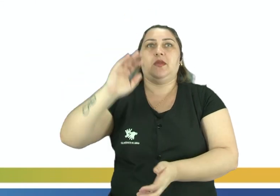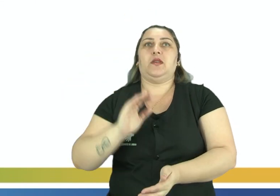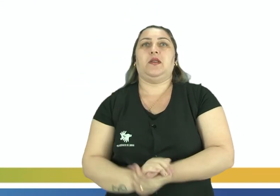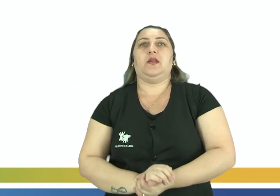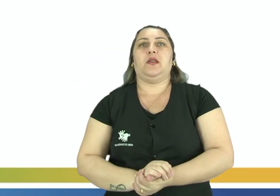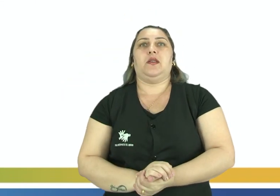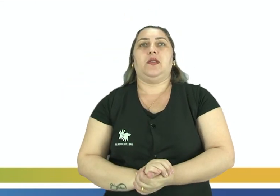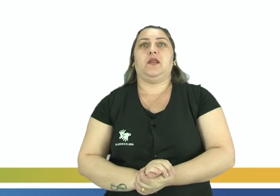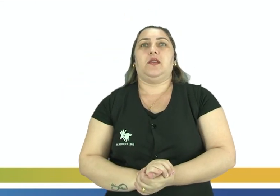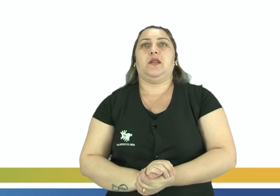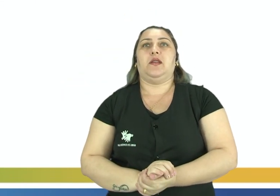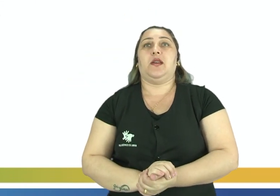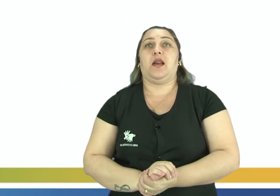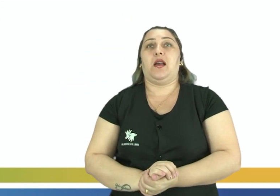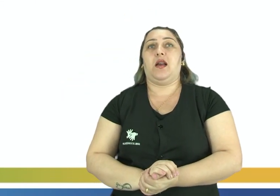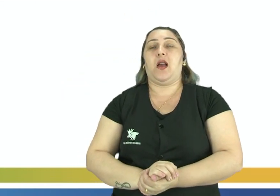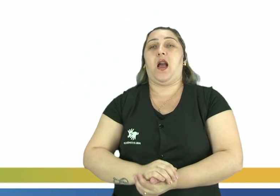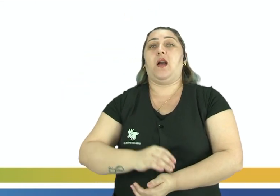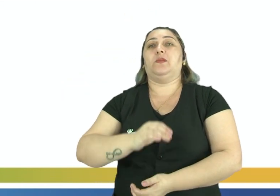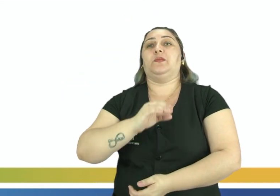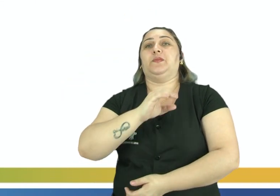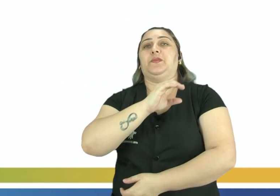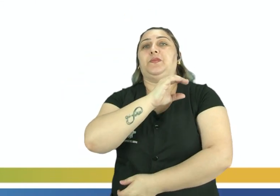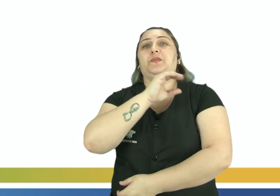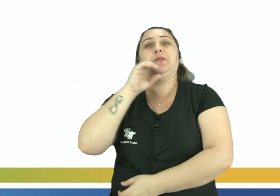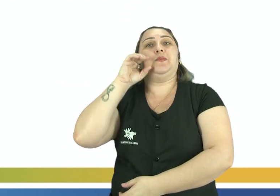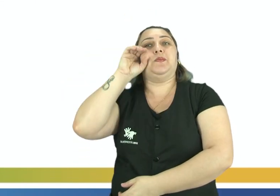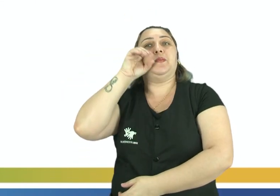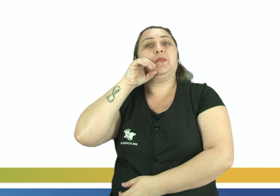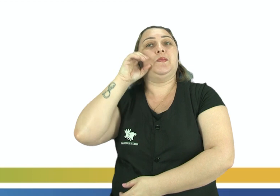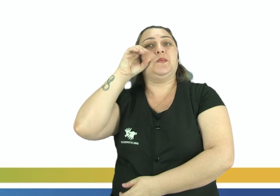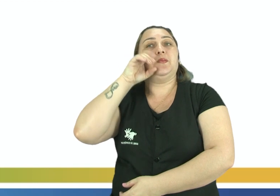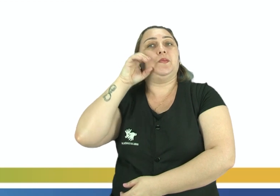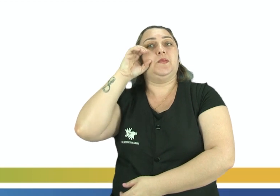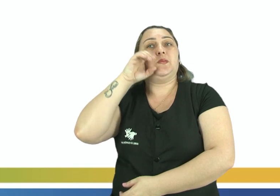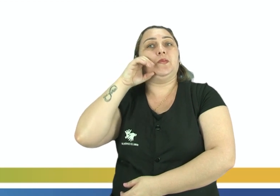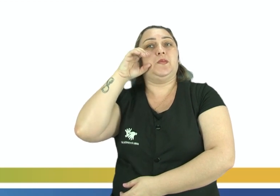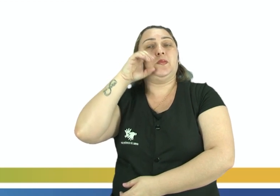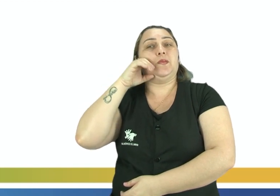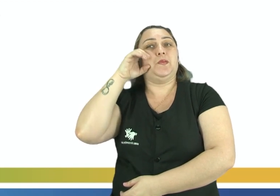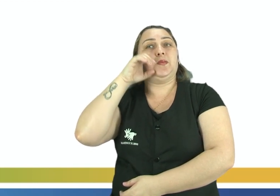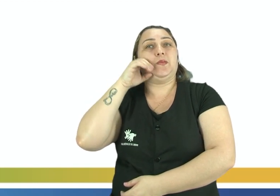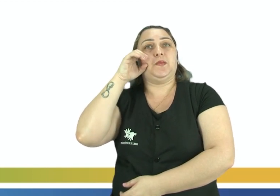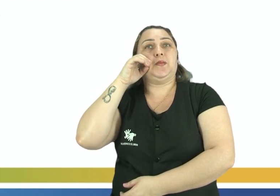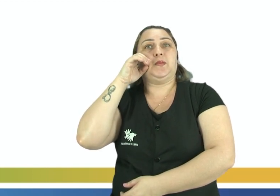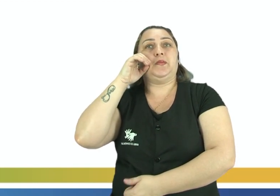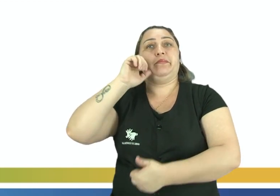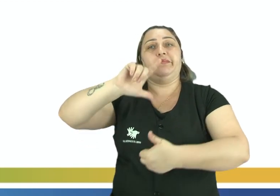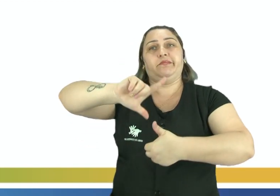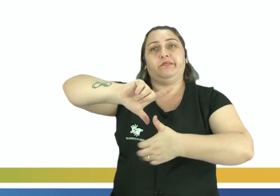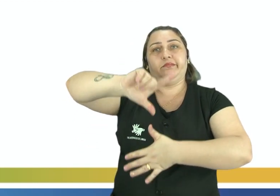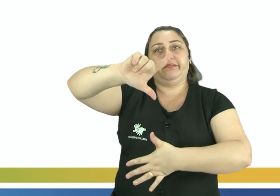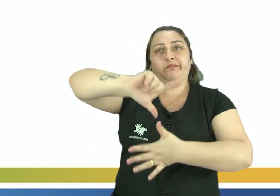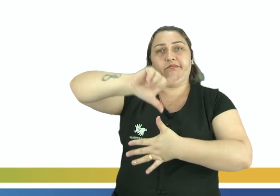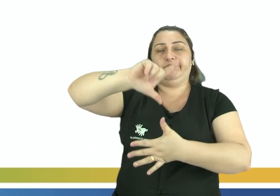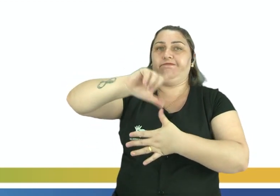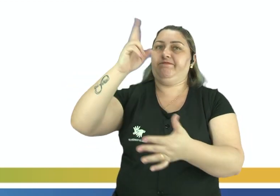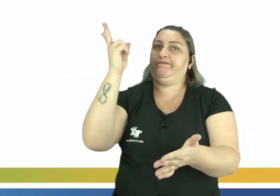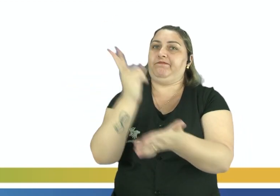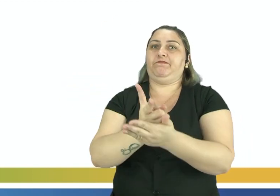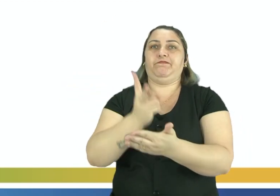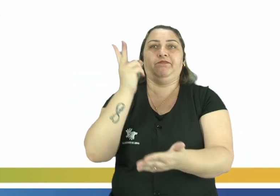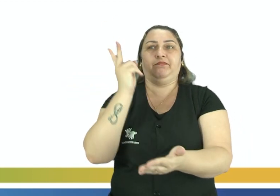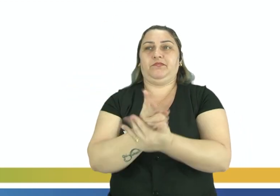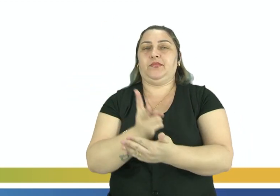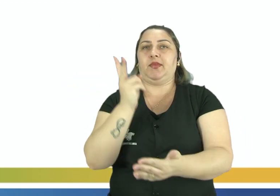Em relação à Colômbia, a Colômbia é um caso à parte na América Latina. Sempre